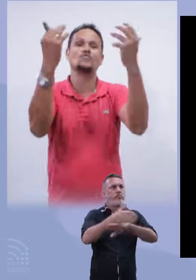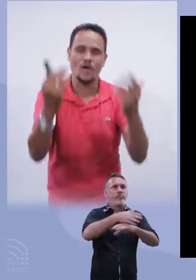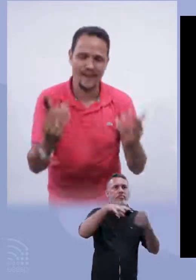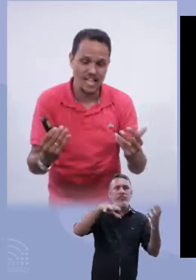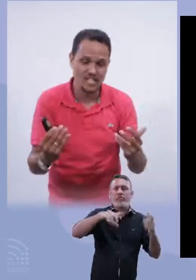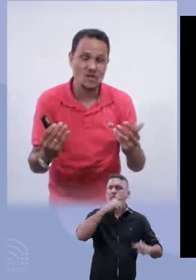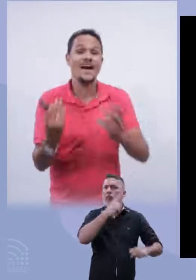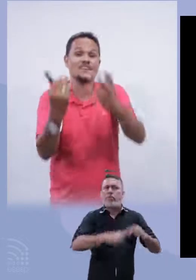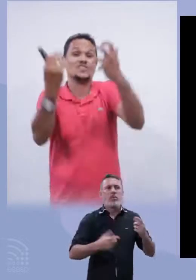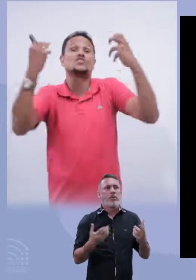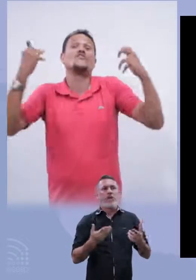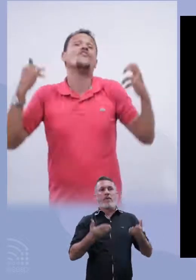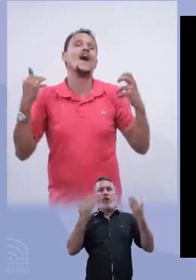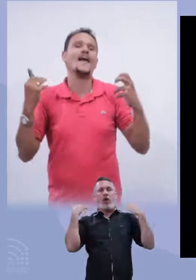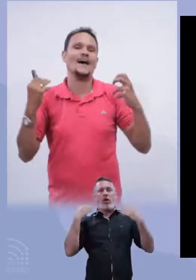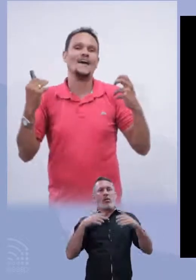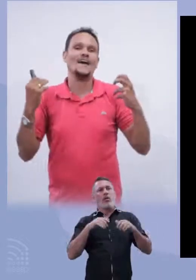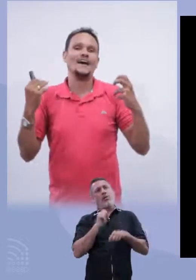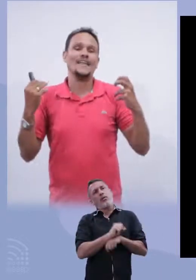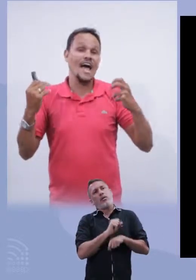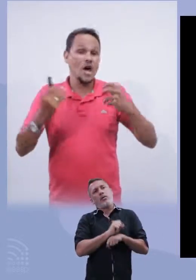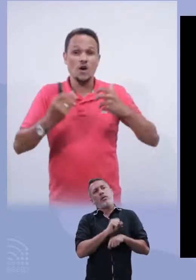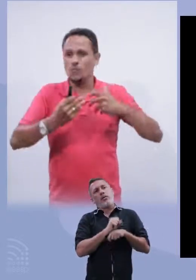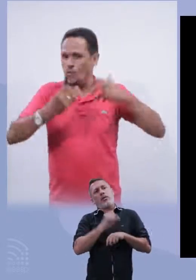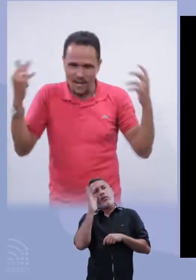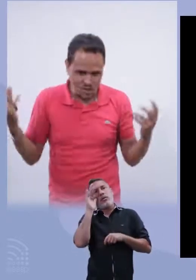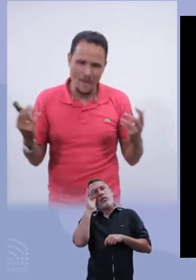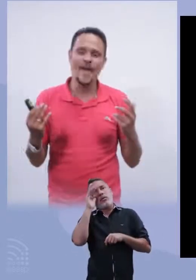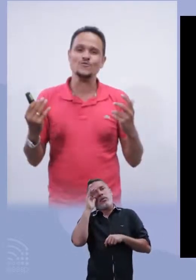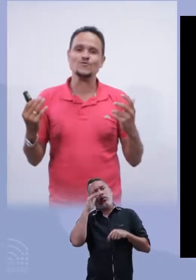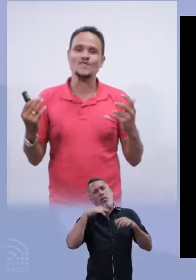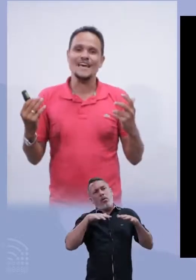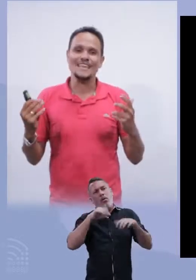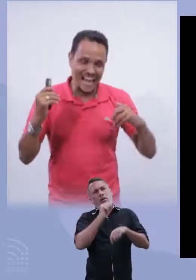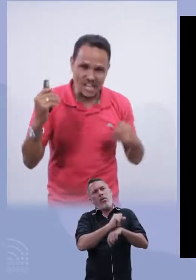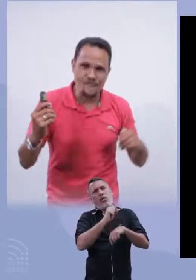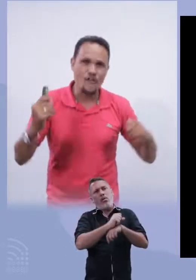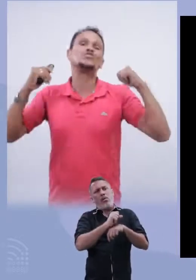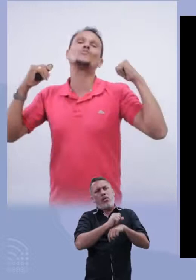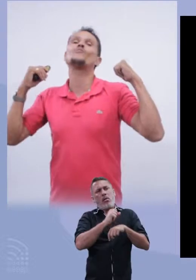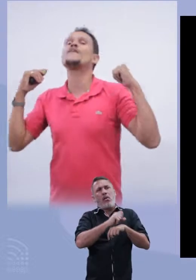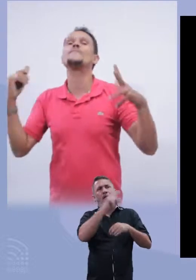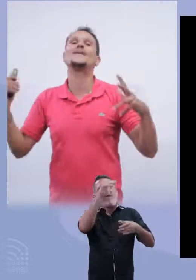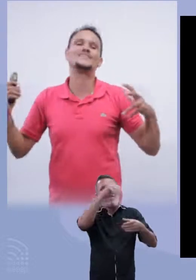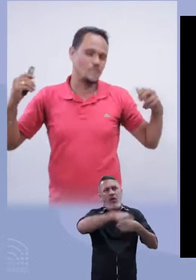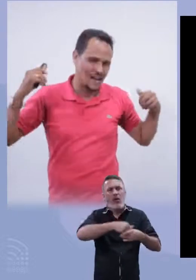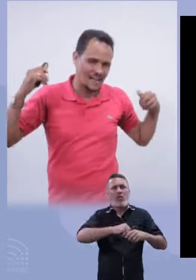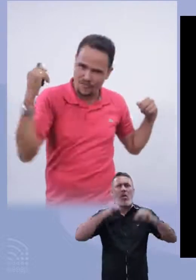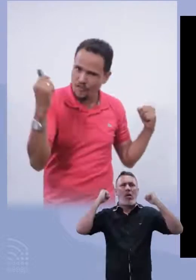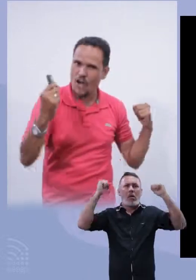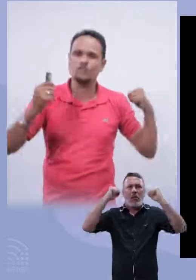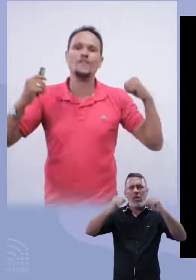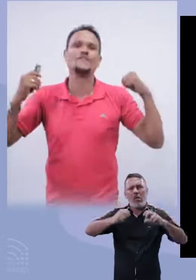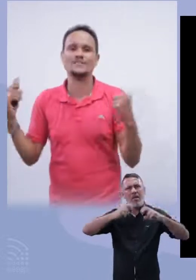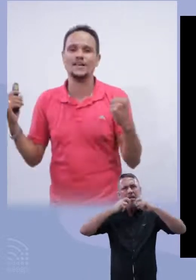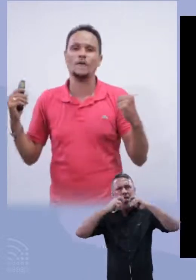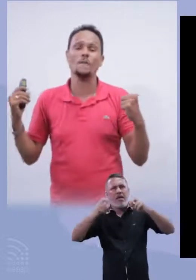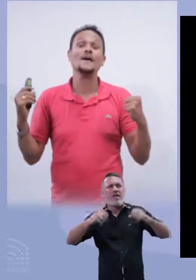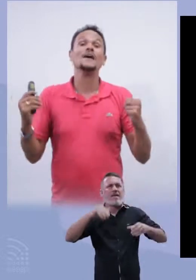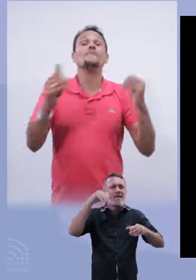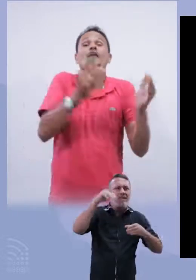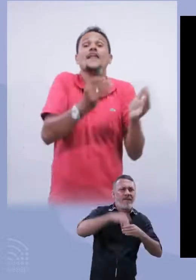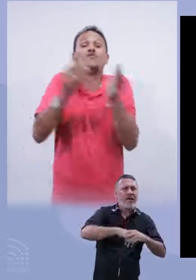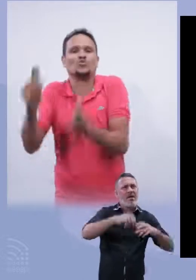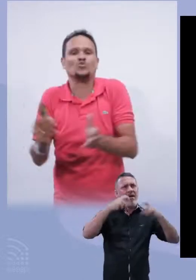na casa do Congresso, vai assistir de fora, né? Por N meios. E a cada volta uma vibração, a cada voto uma